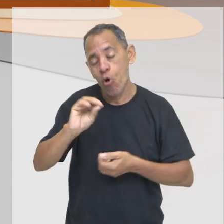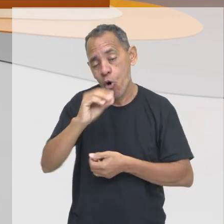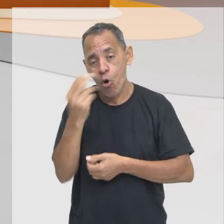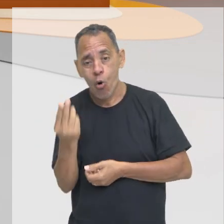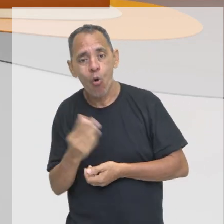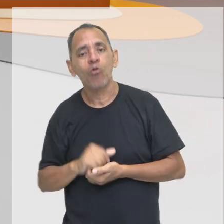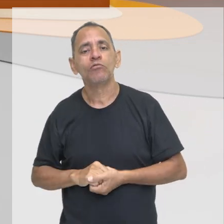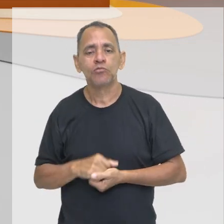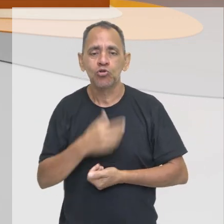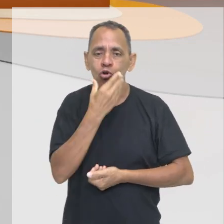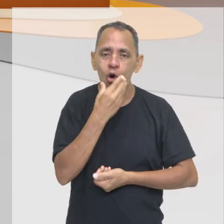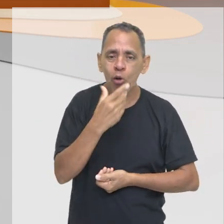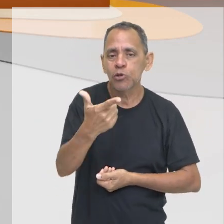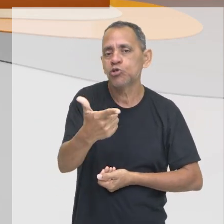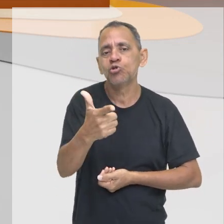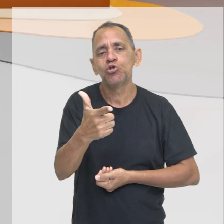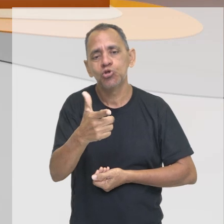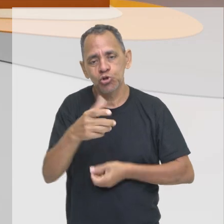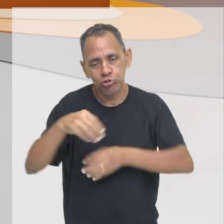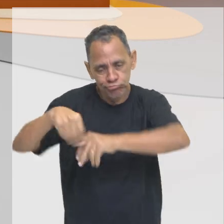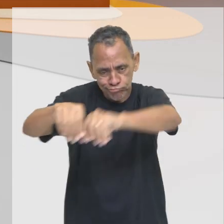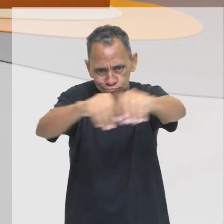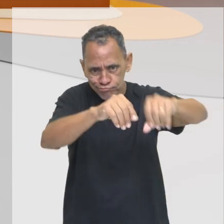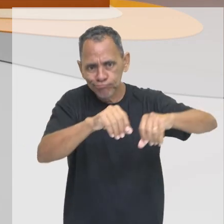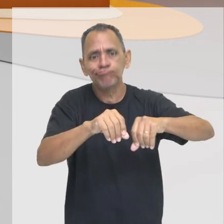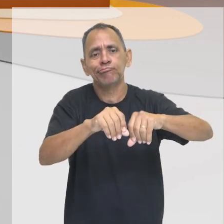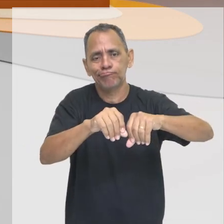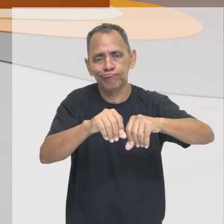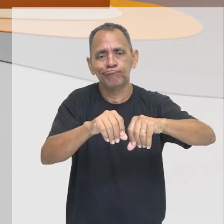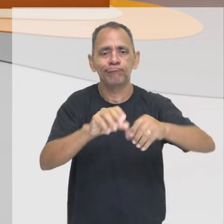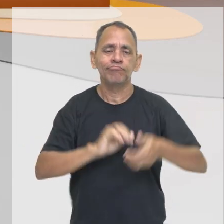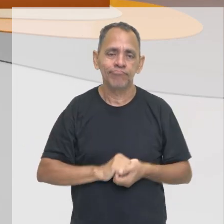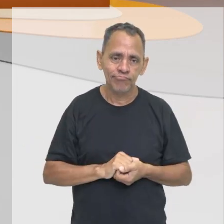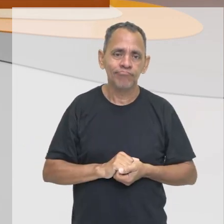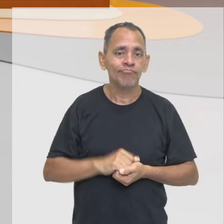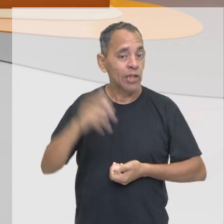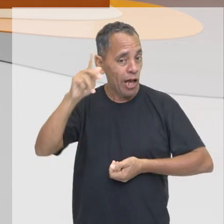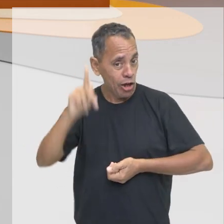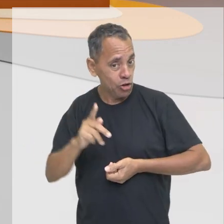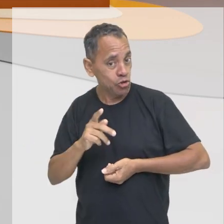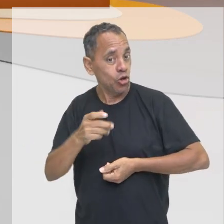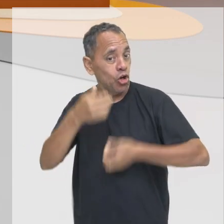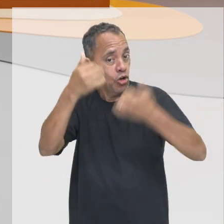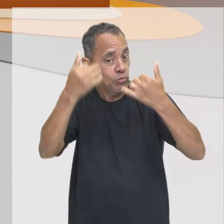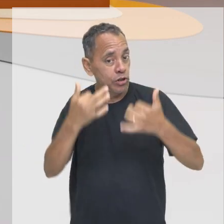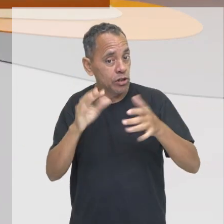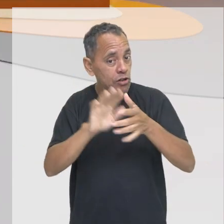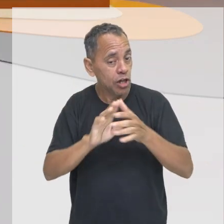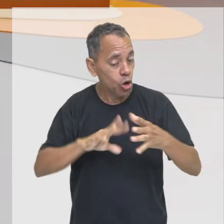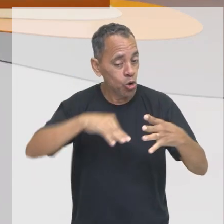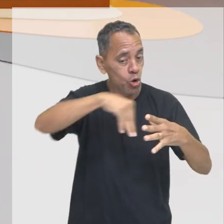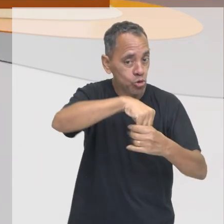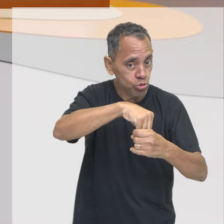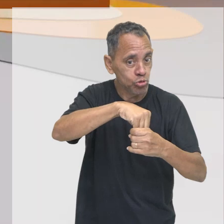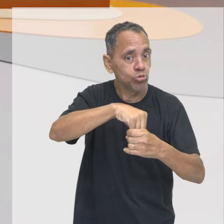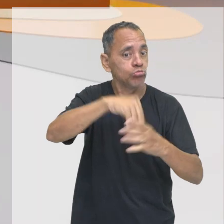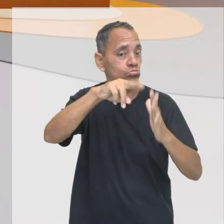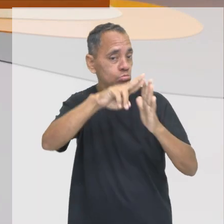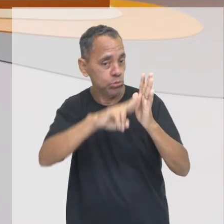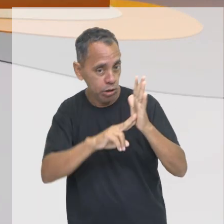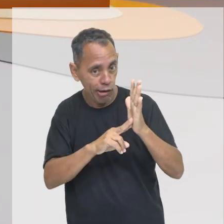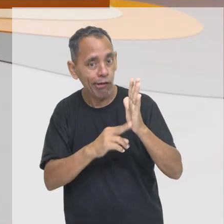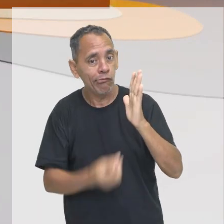em relação à região amazônica. Mais uma vez, a gente vê que houve um conjunto de medidas de fora